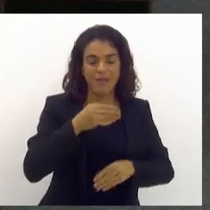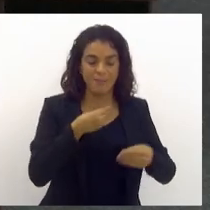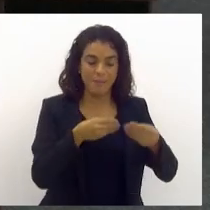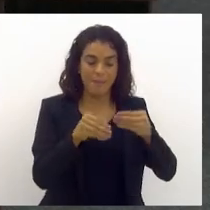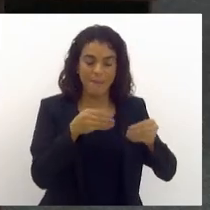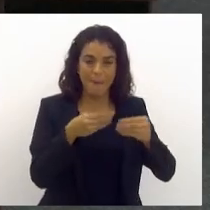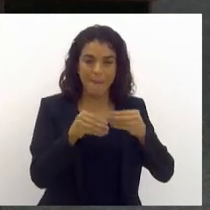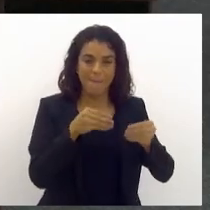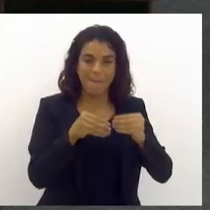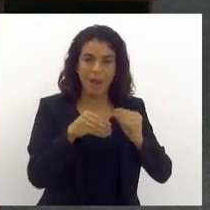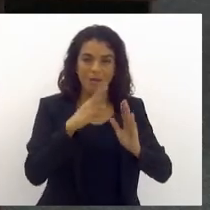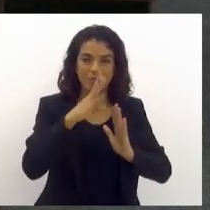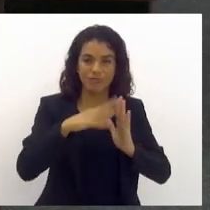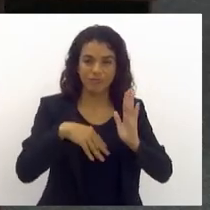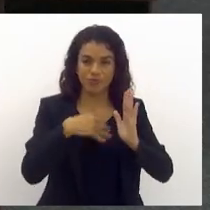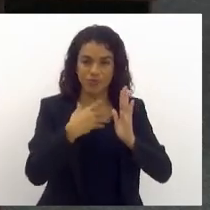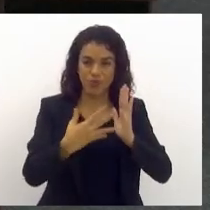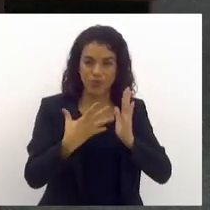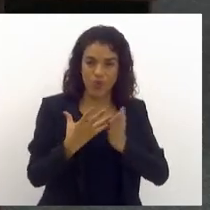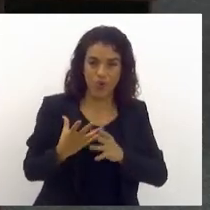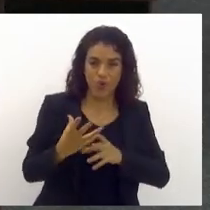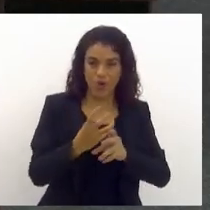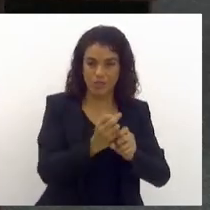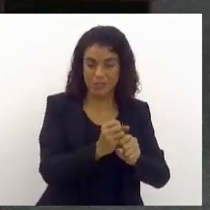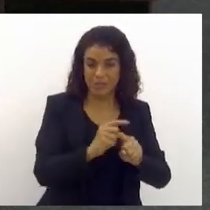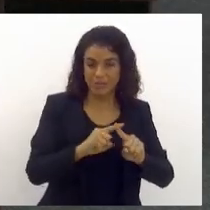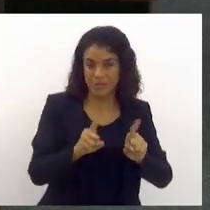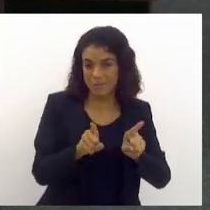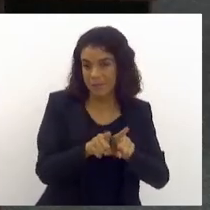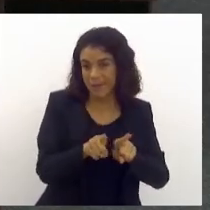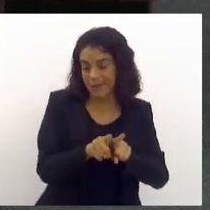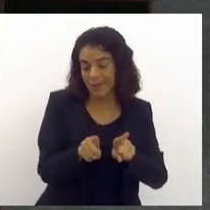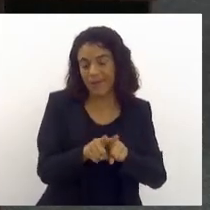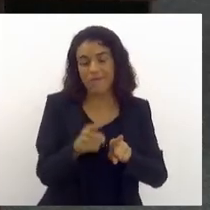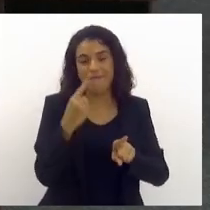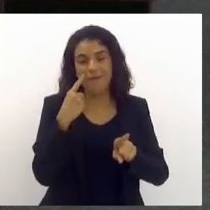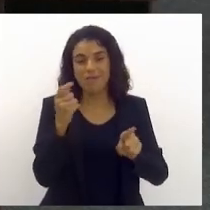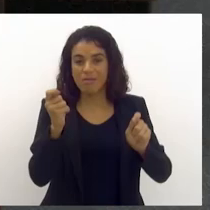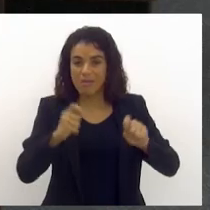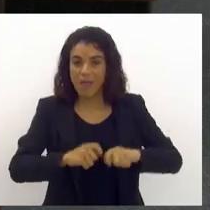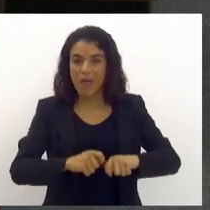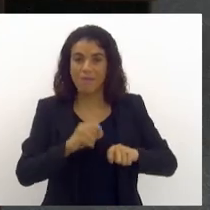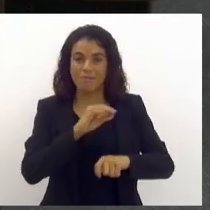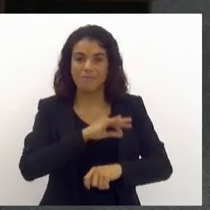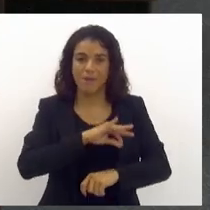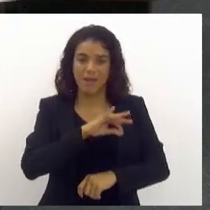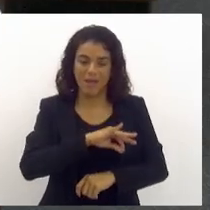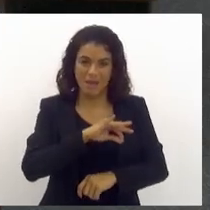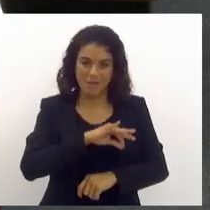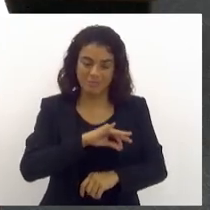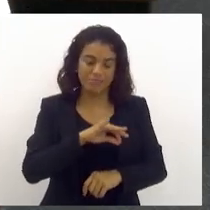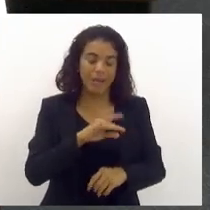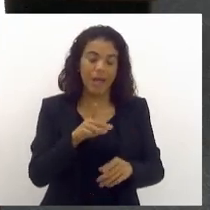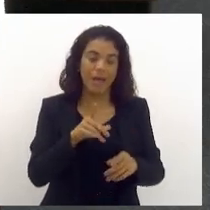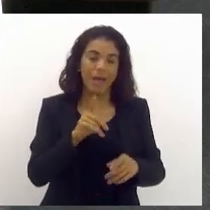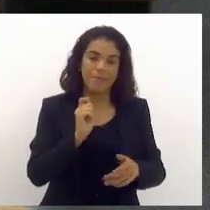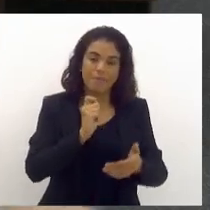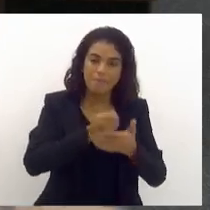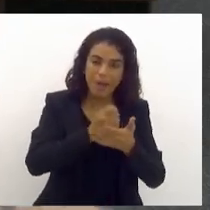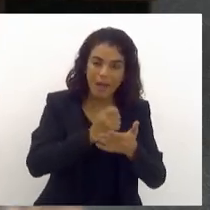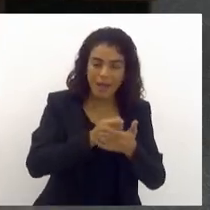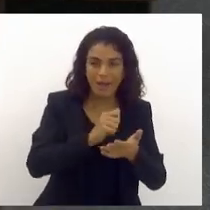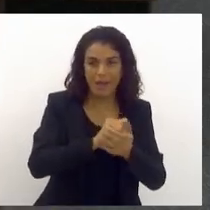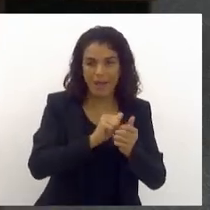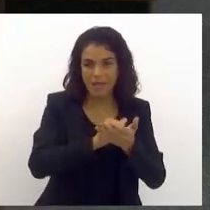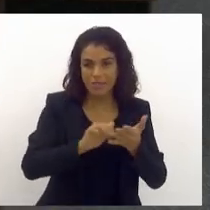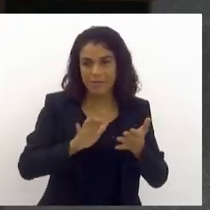orçamento, inclusive ampliando as possibilidades de gasto dos fundos. A gente parte